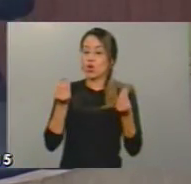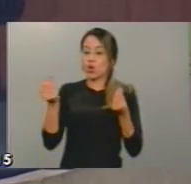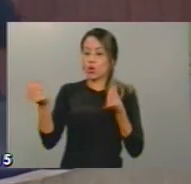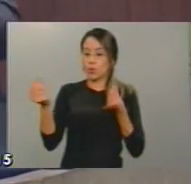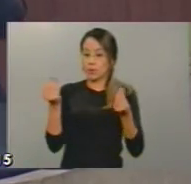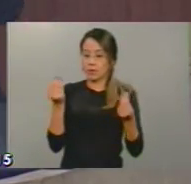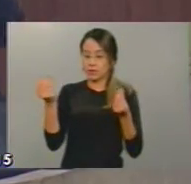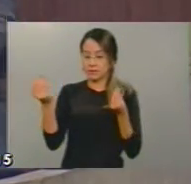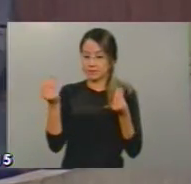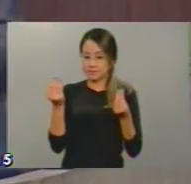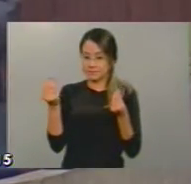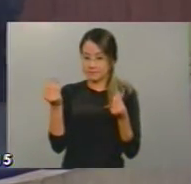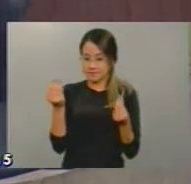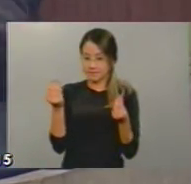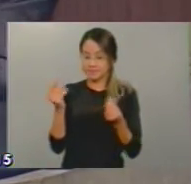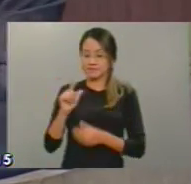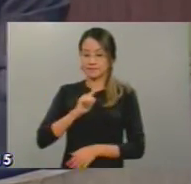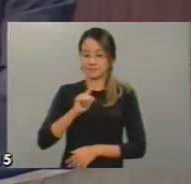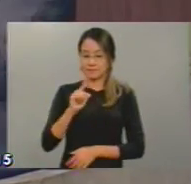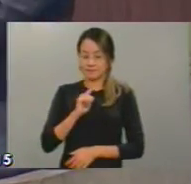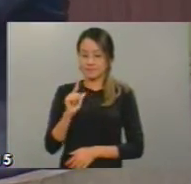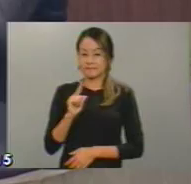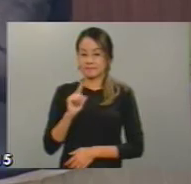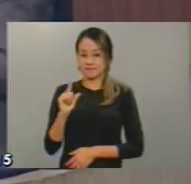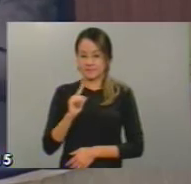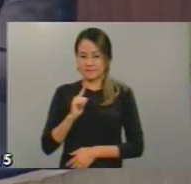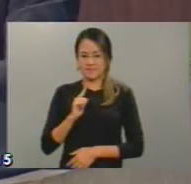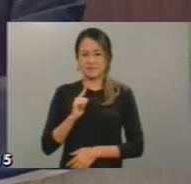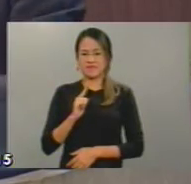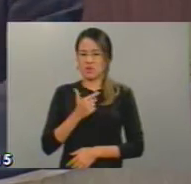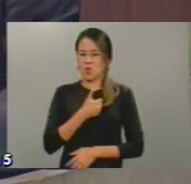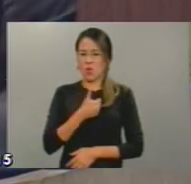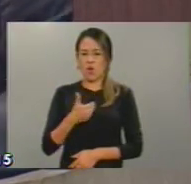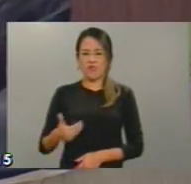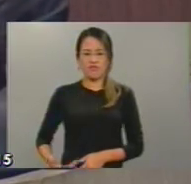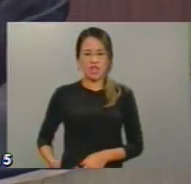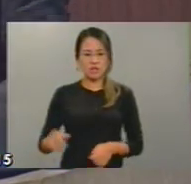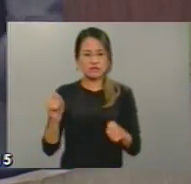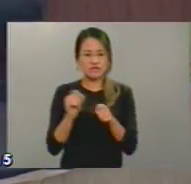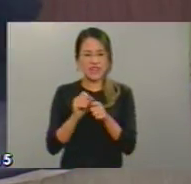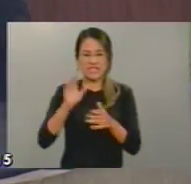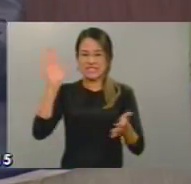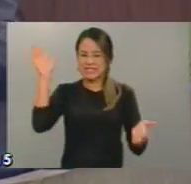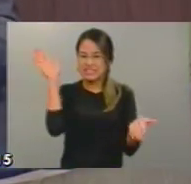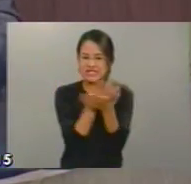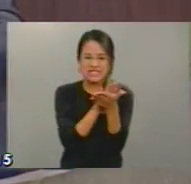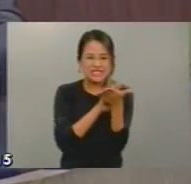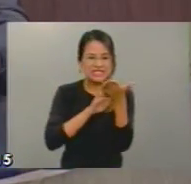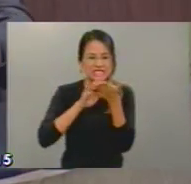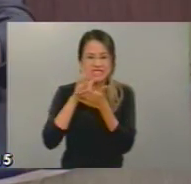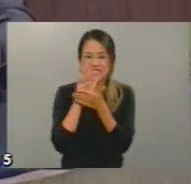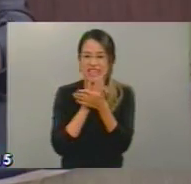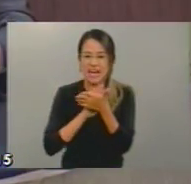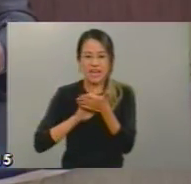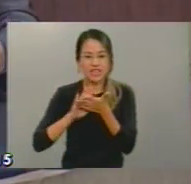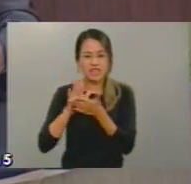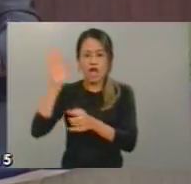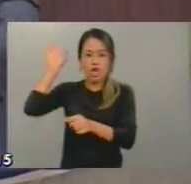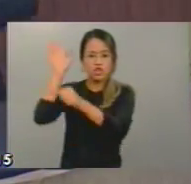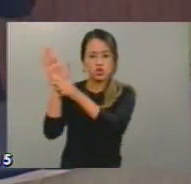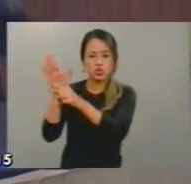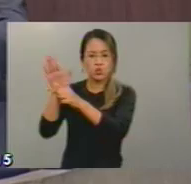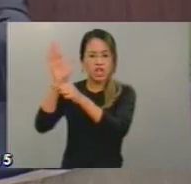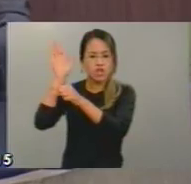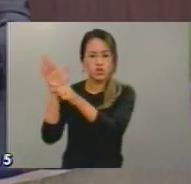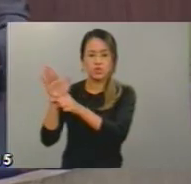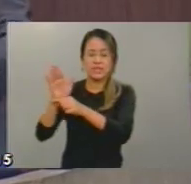a representação máxima da inépcia do governo do Estado do Ceará. Inépcia do governo do Estado do Ceará. A